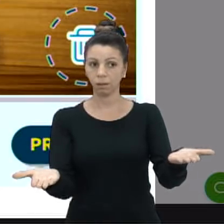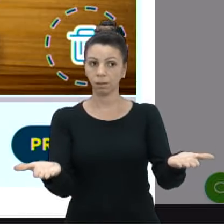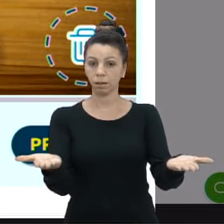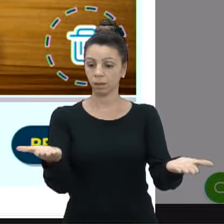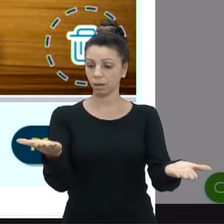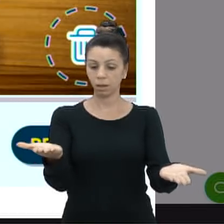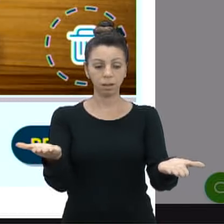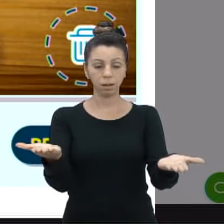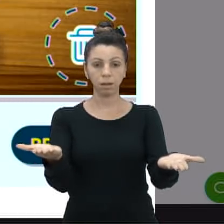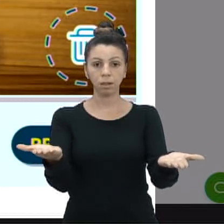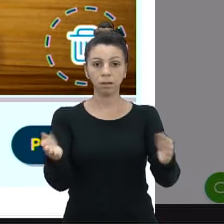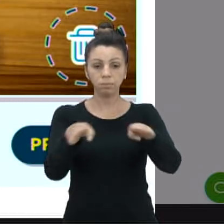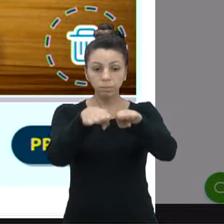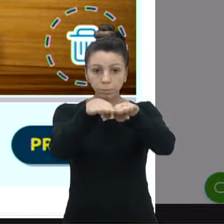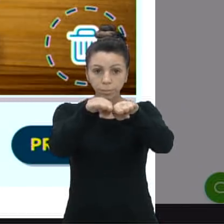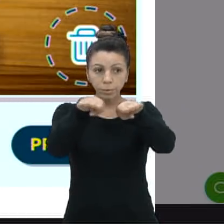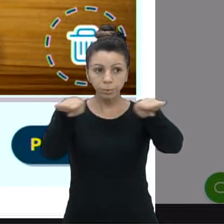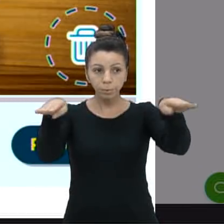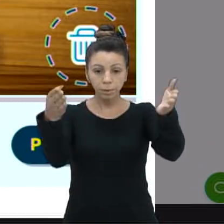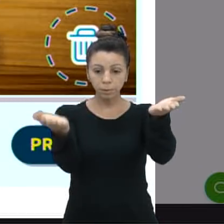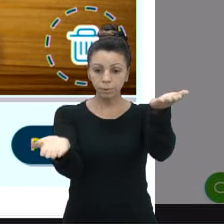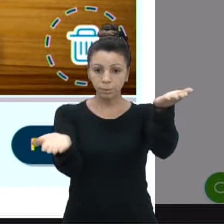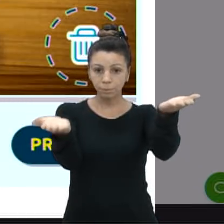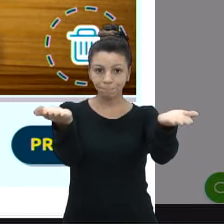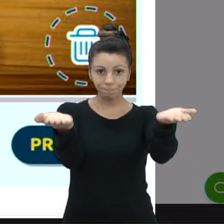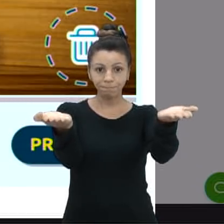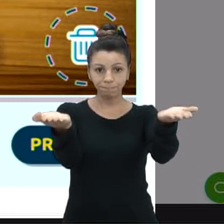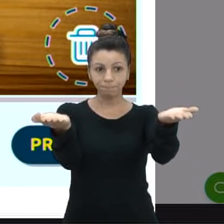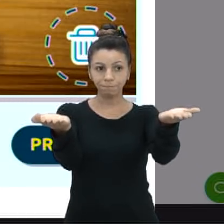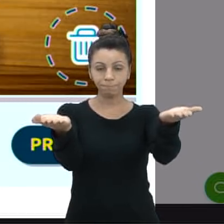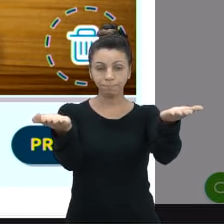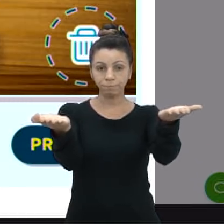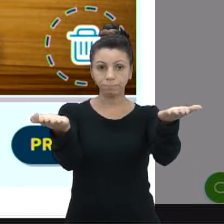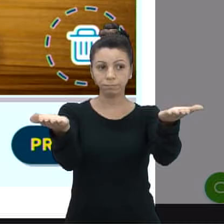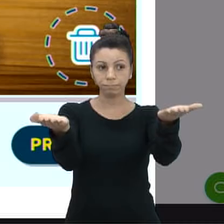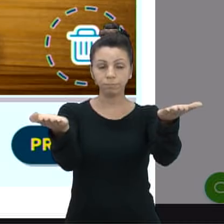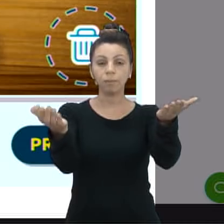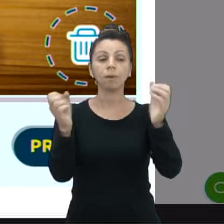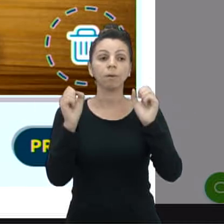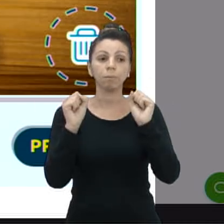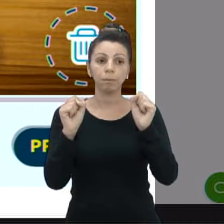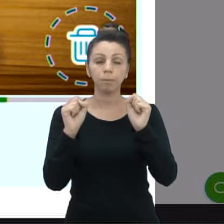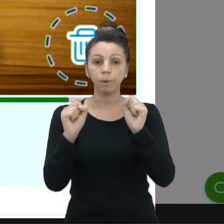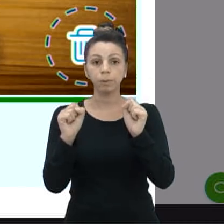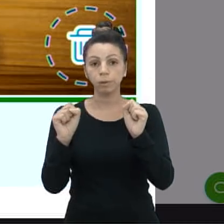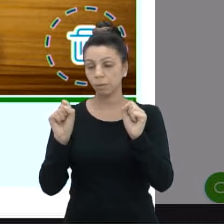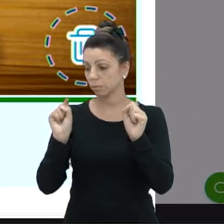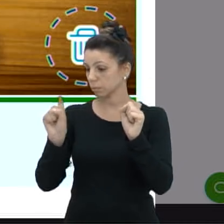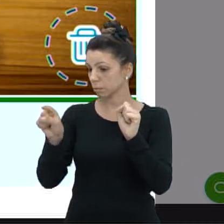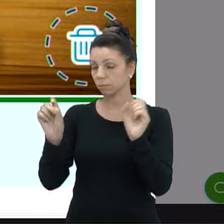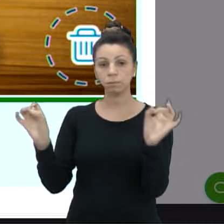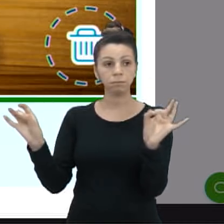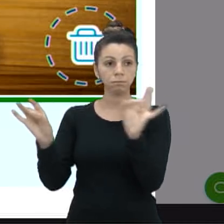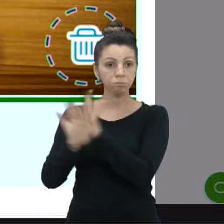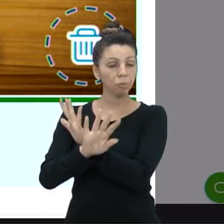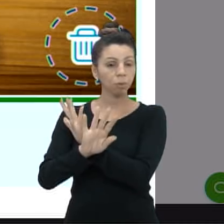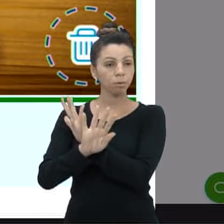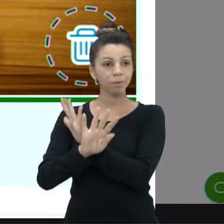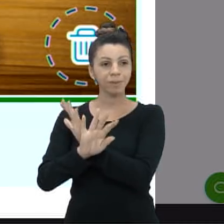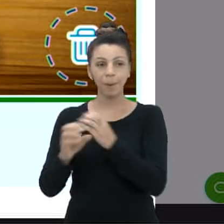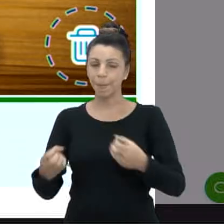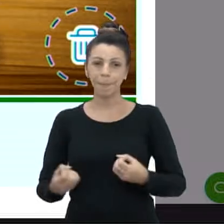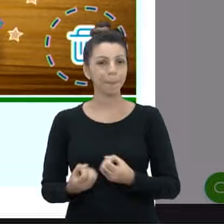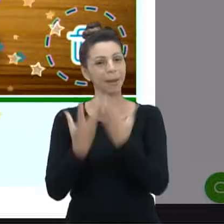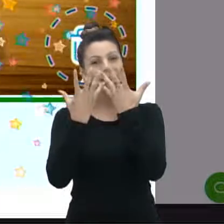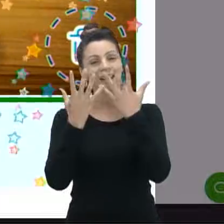com as margens, porque o peso está equilibrado. Então, aqui a gente pode clicar aqui no pronto e a gente vai ter o final do